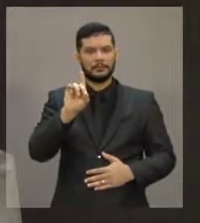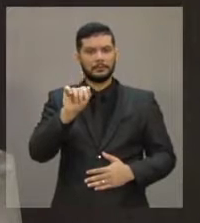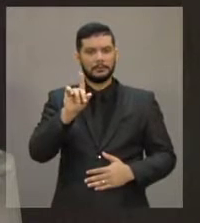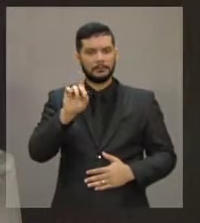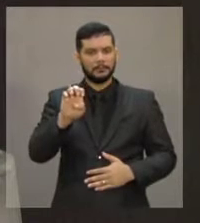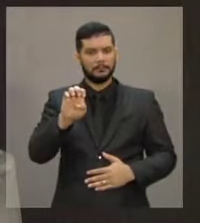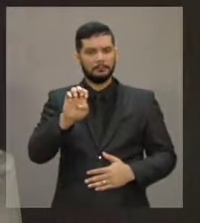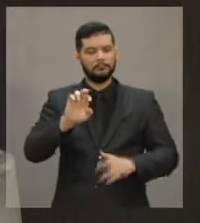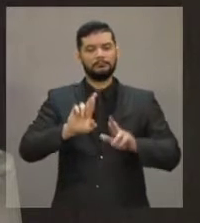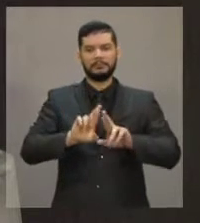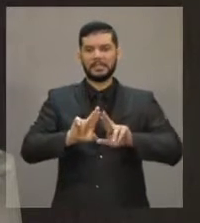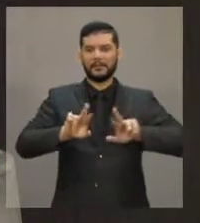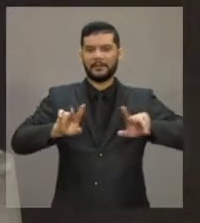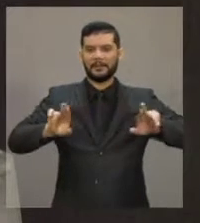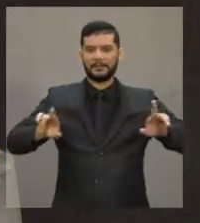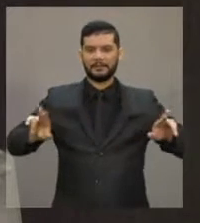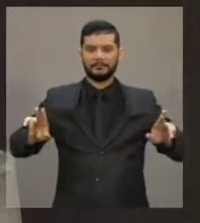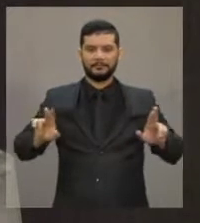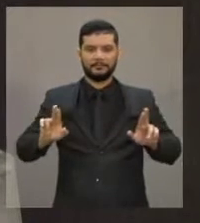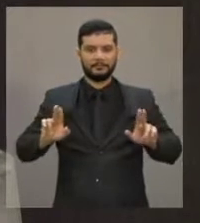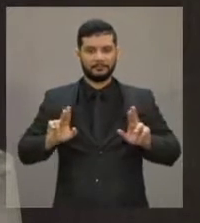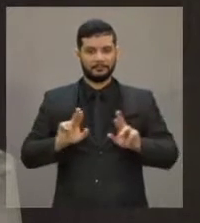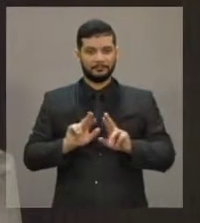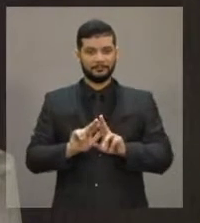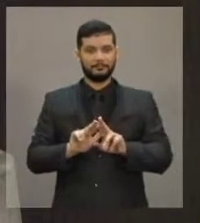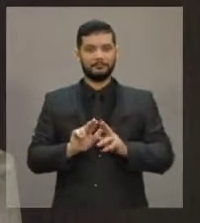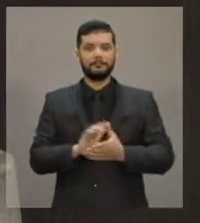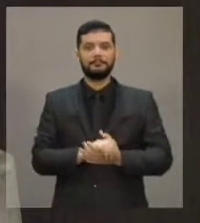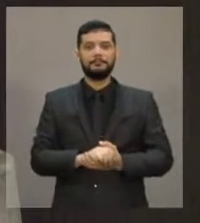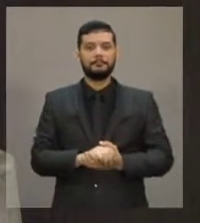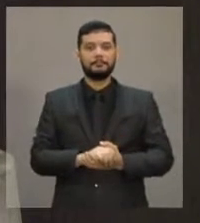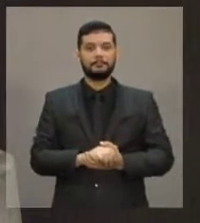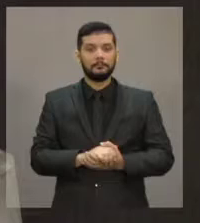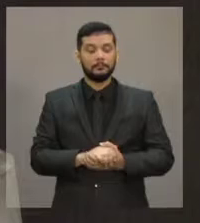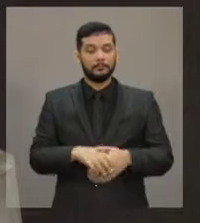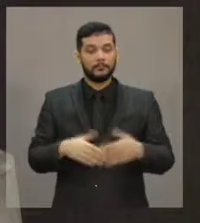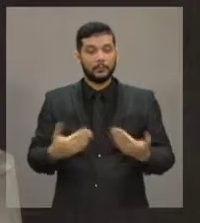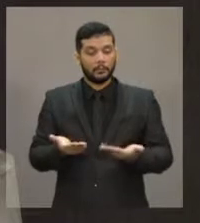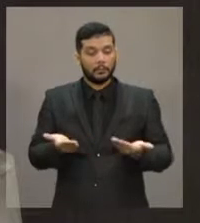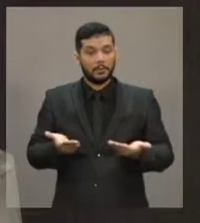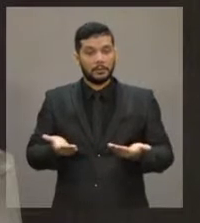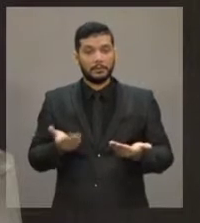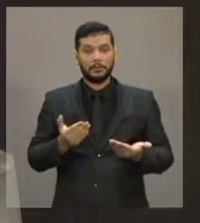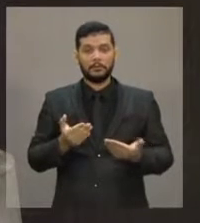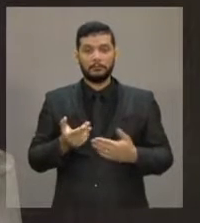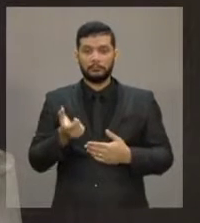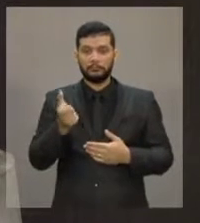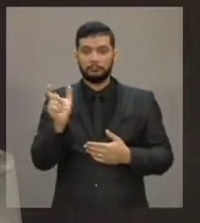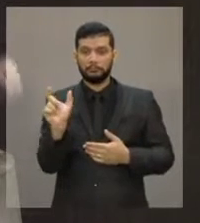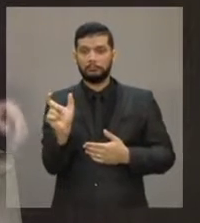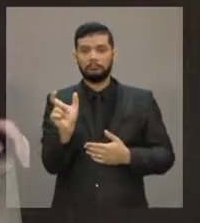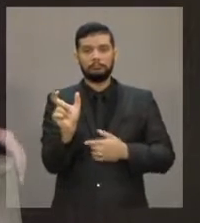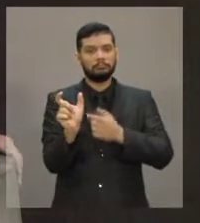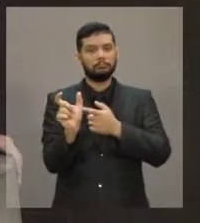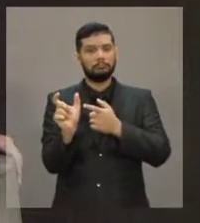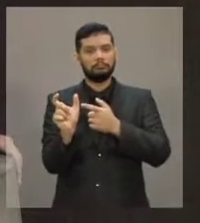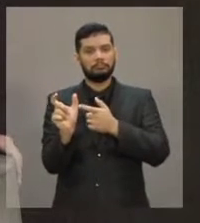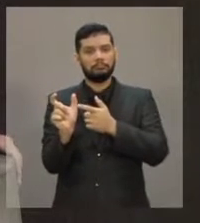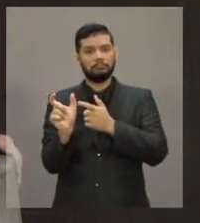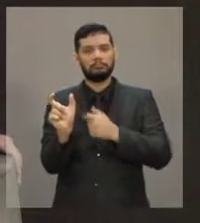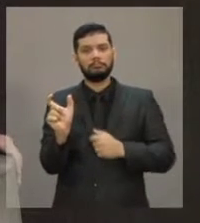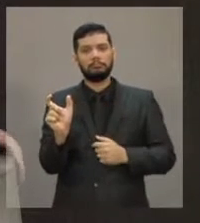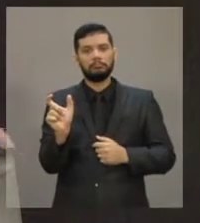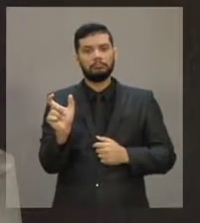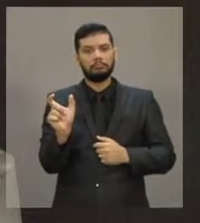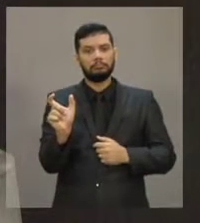Eu queria aqui, a partir deste vocábulo, desta palavra, eu queria construir o